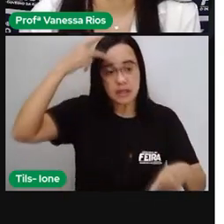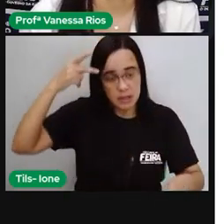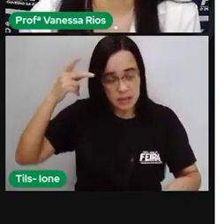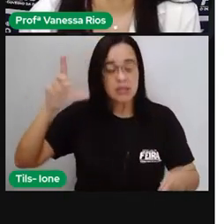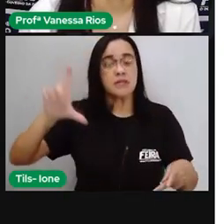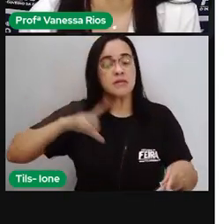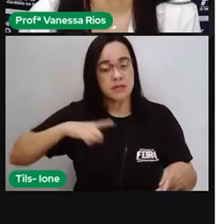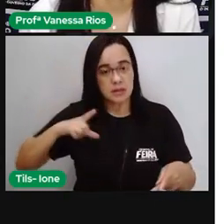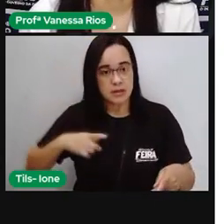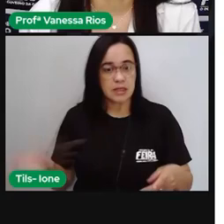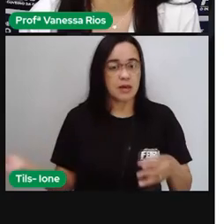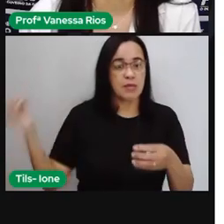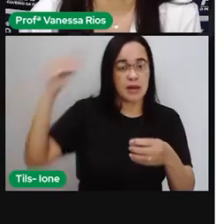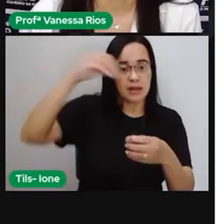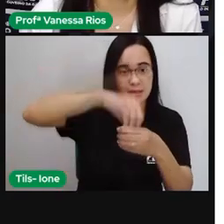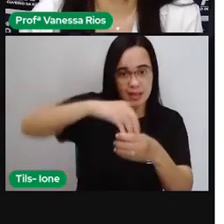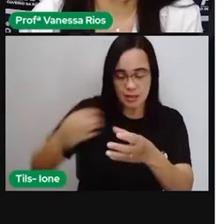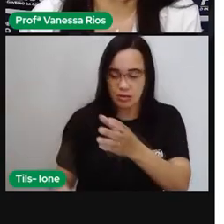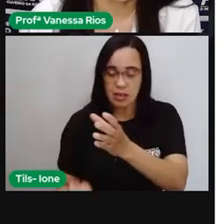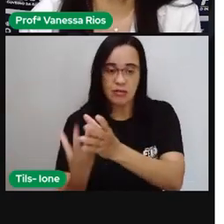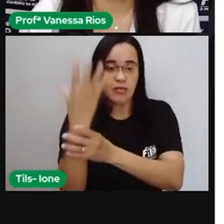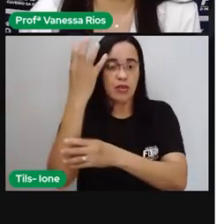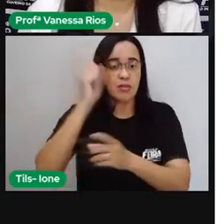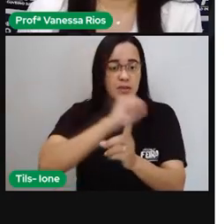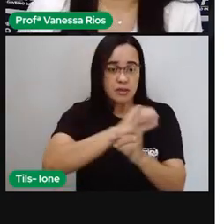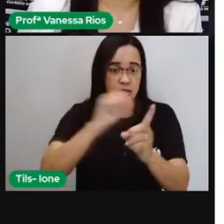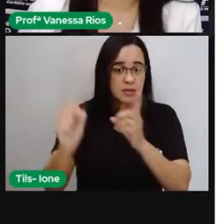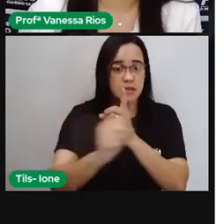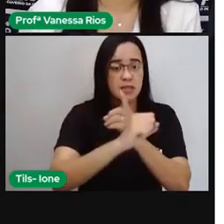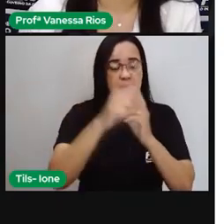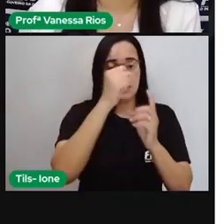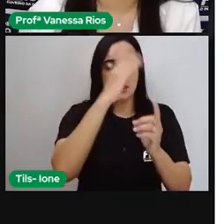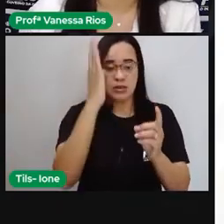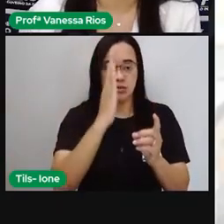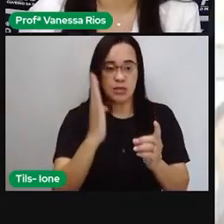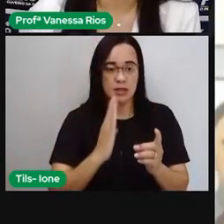para a nossa sociedade, não é?